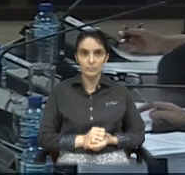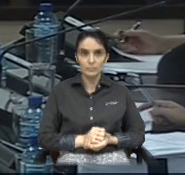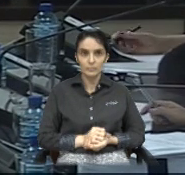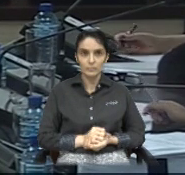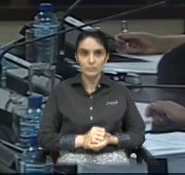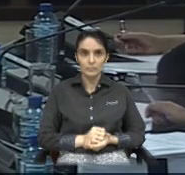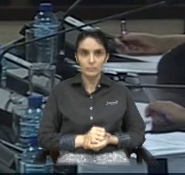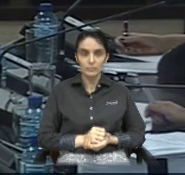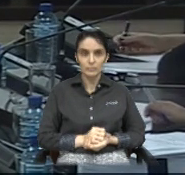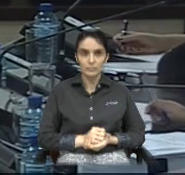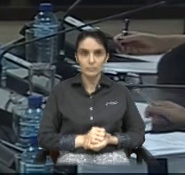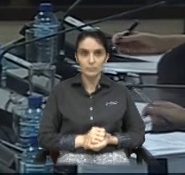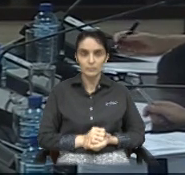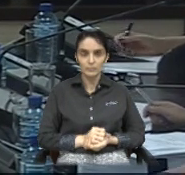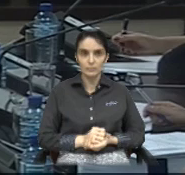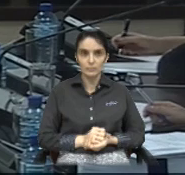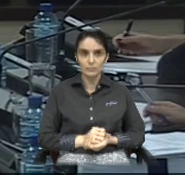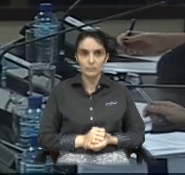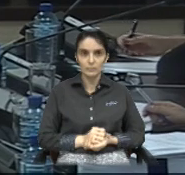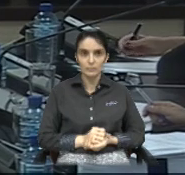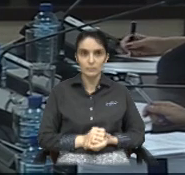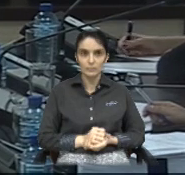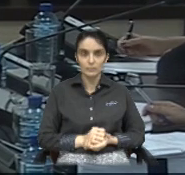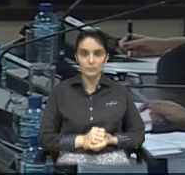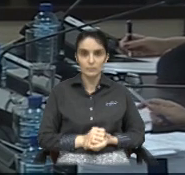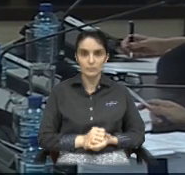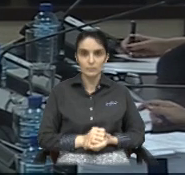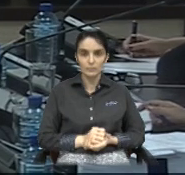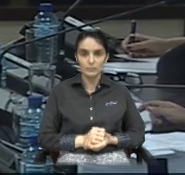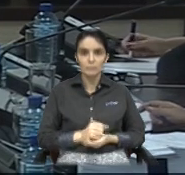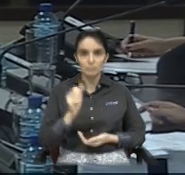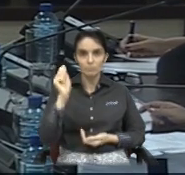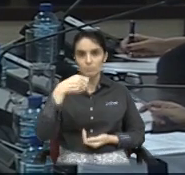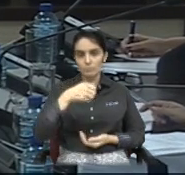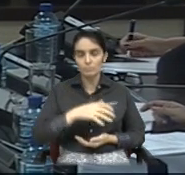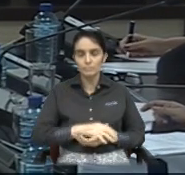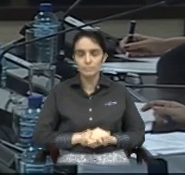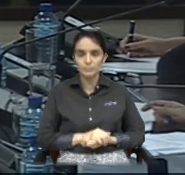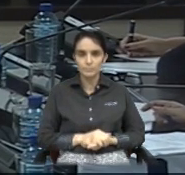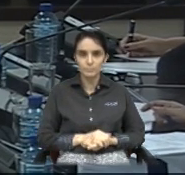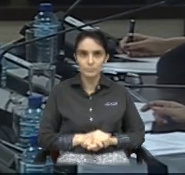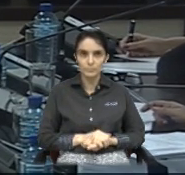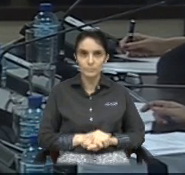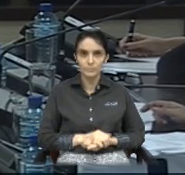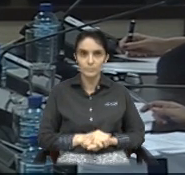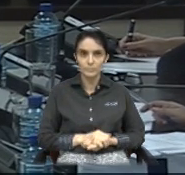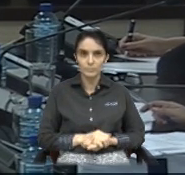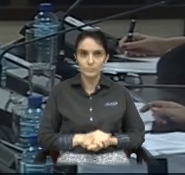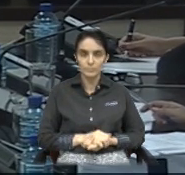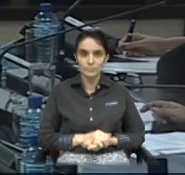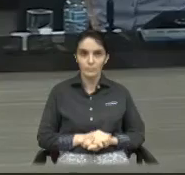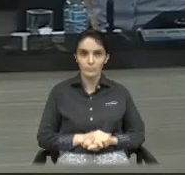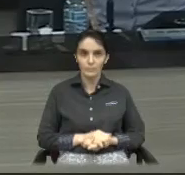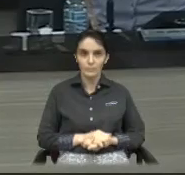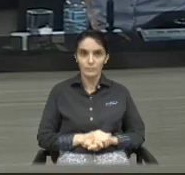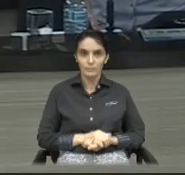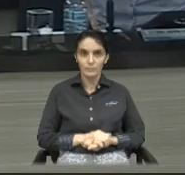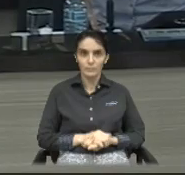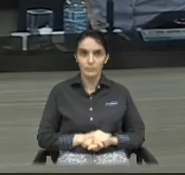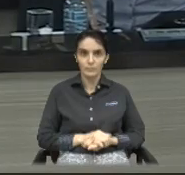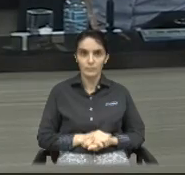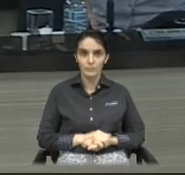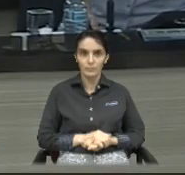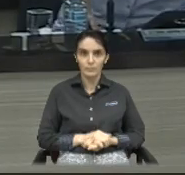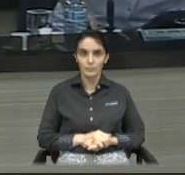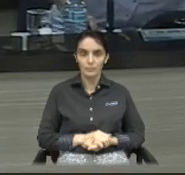A inversão para leitura. A inversão, tá ok. Sim. Vereador, Não. Seriam todas as